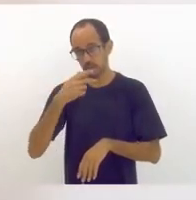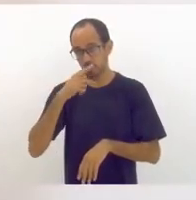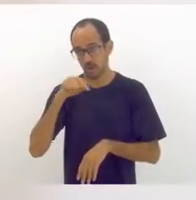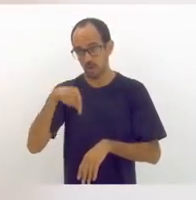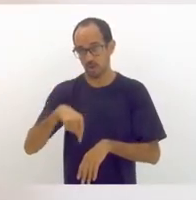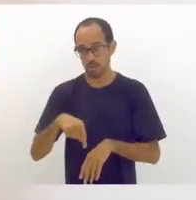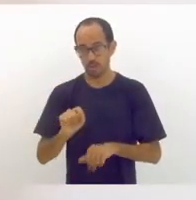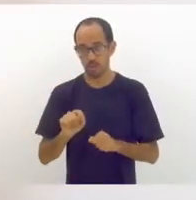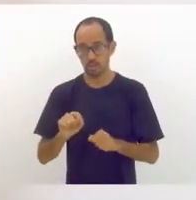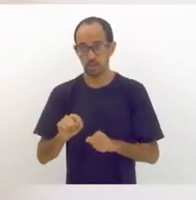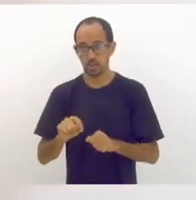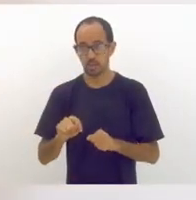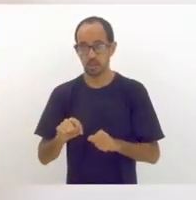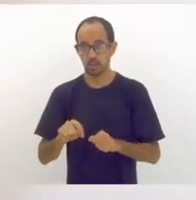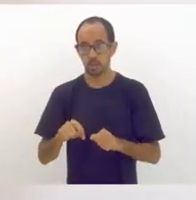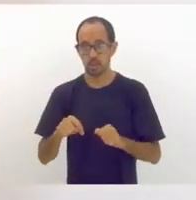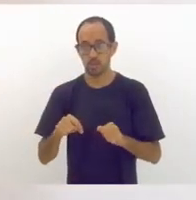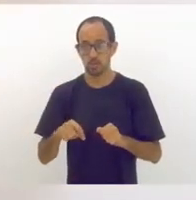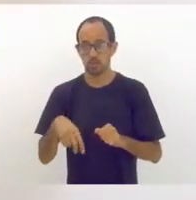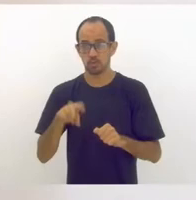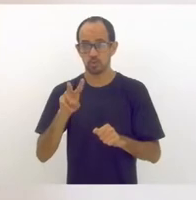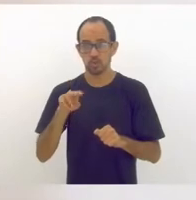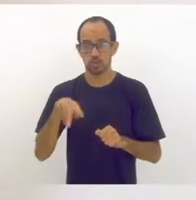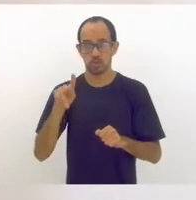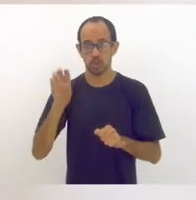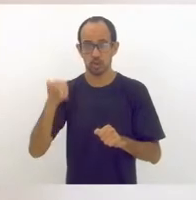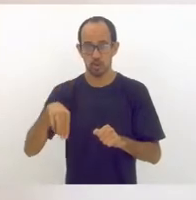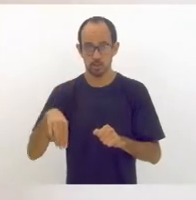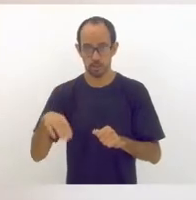zona de amortecimento de 2 quilômetros. Teve um pessoal que foi lá